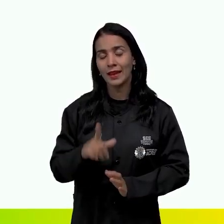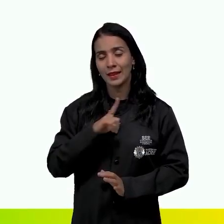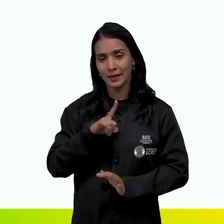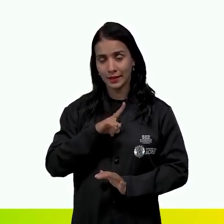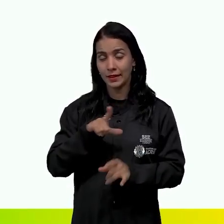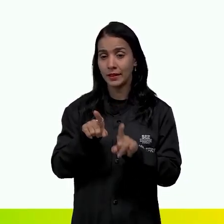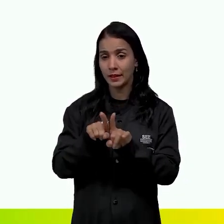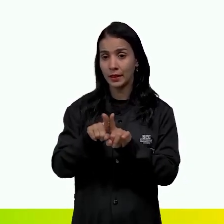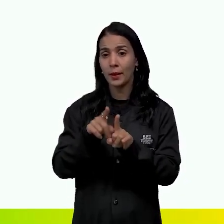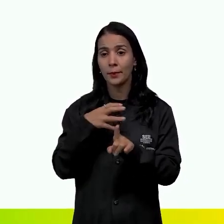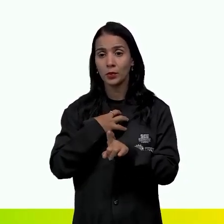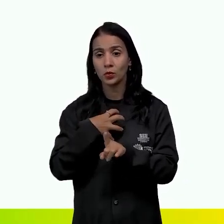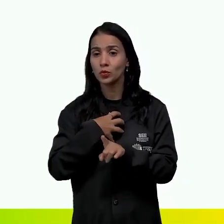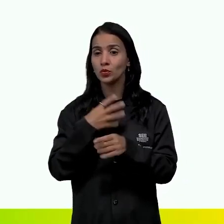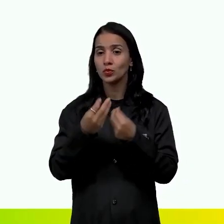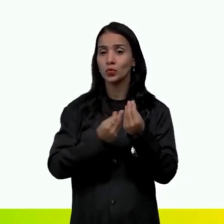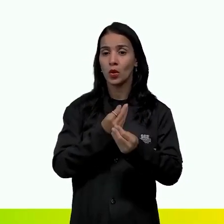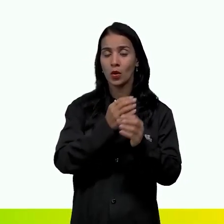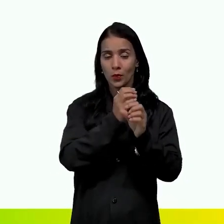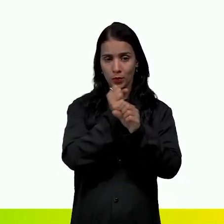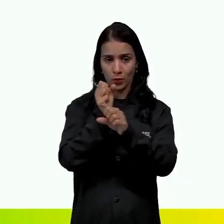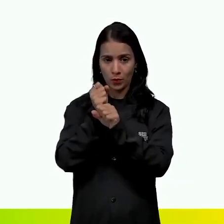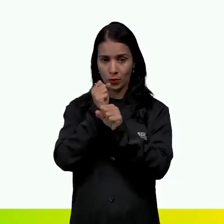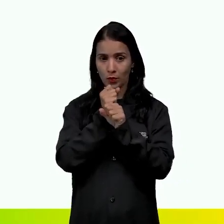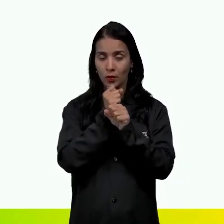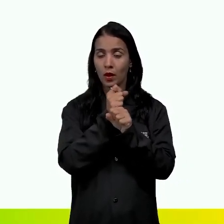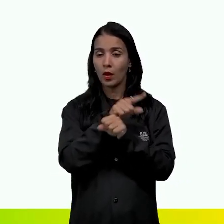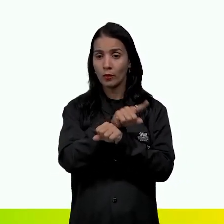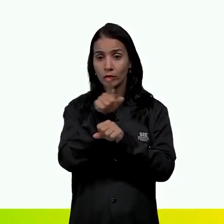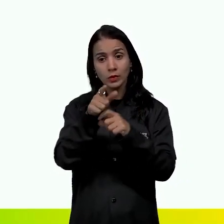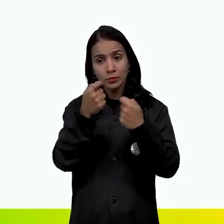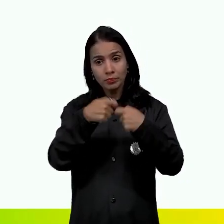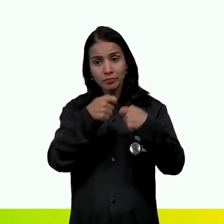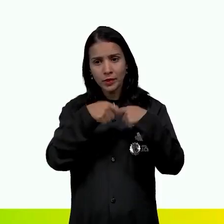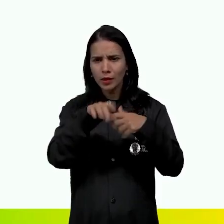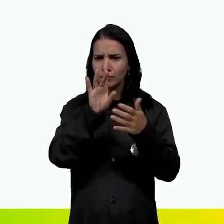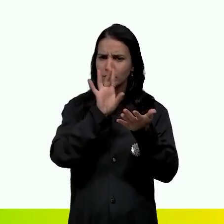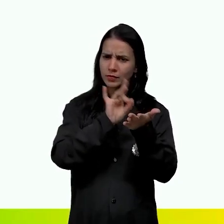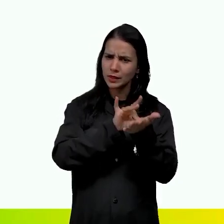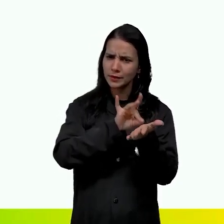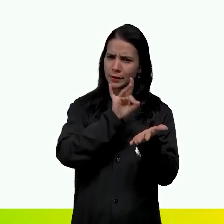calculando da seguinte forma. Você precisa determinar